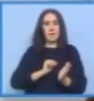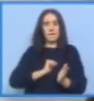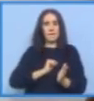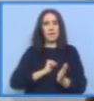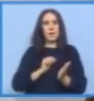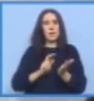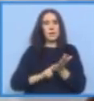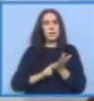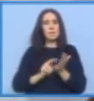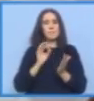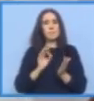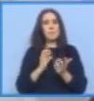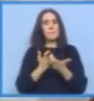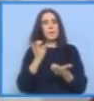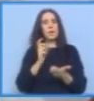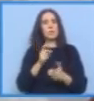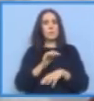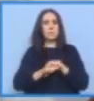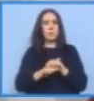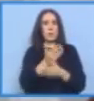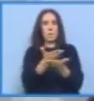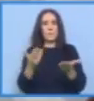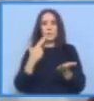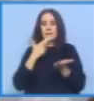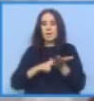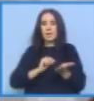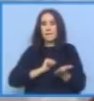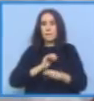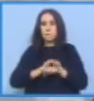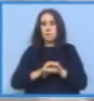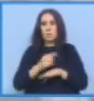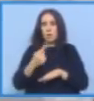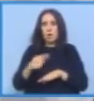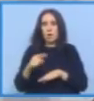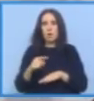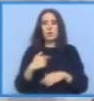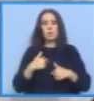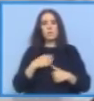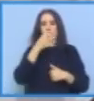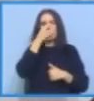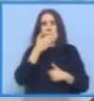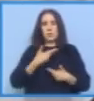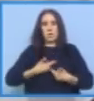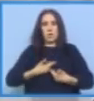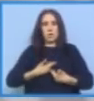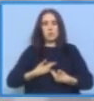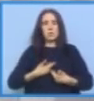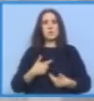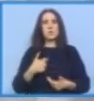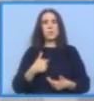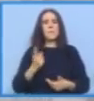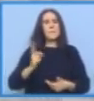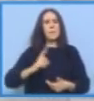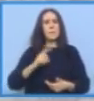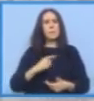uma realidade marcada pelo pecado, a minha realidade é marcada pelo pecado, é marcada pela minha fragilidade, é marcada muitas